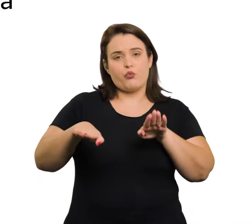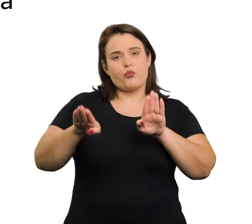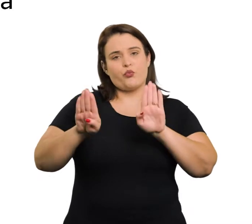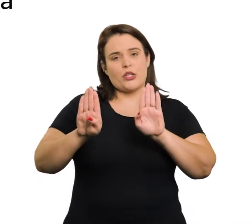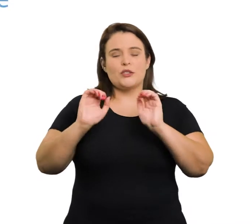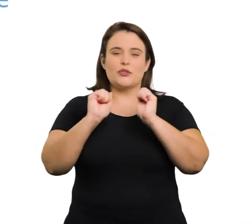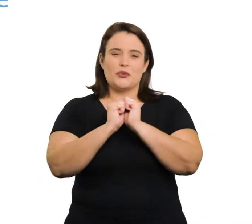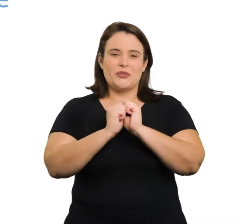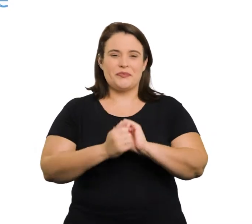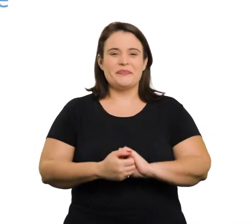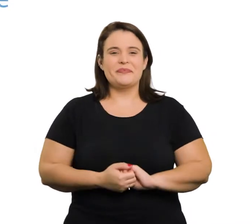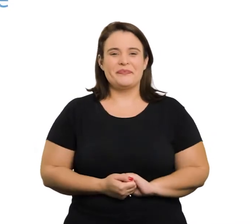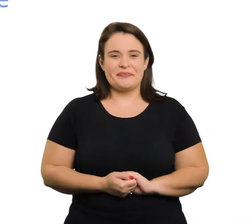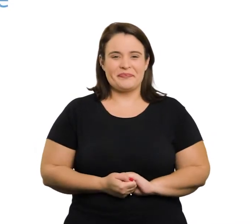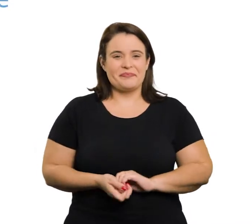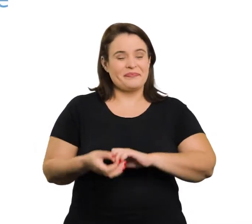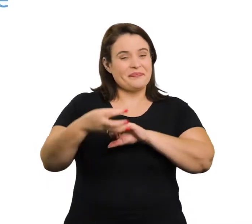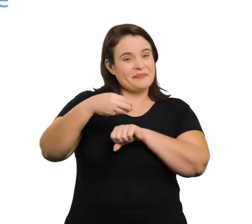da pista.